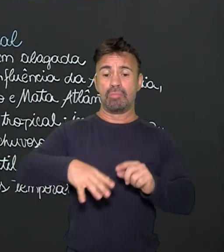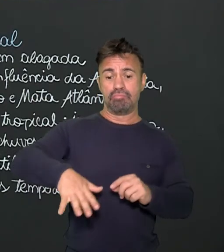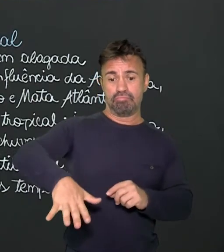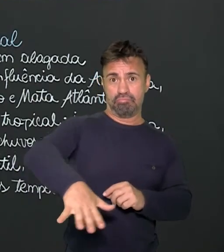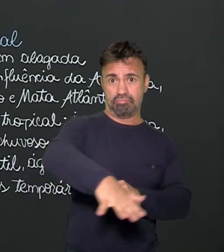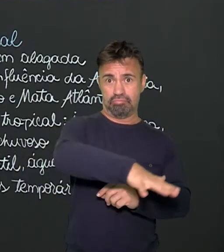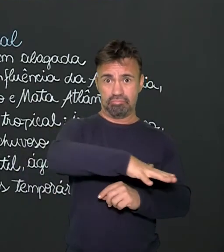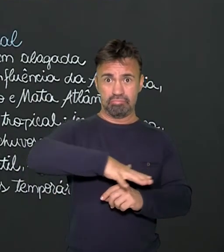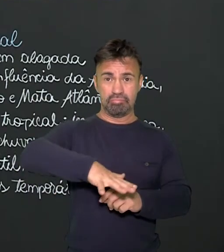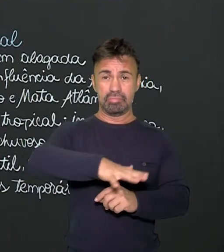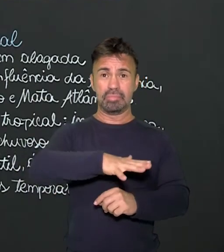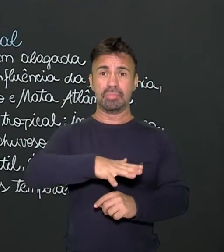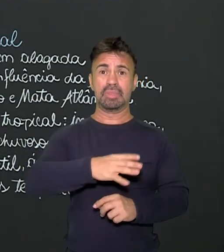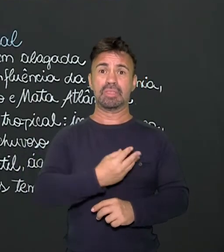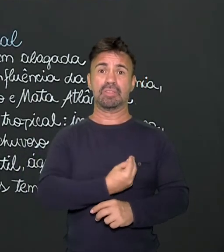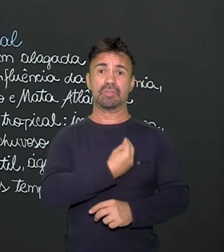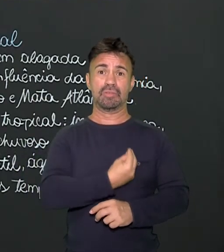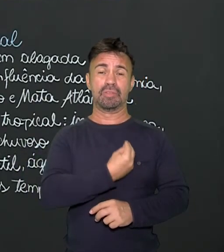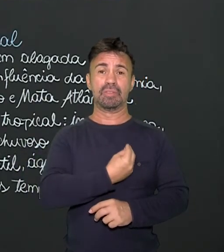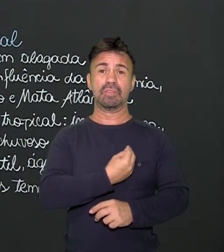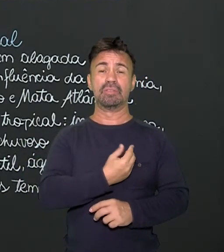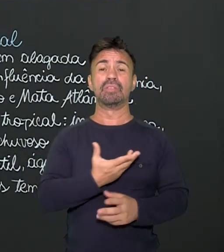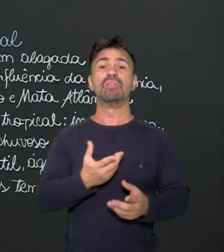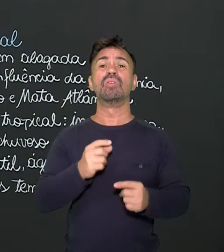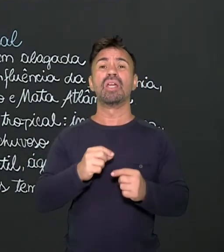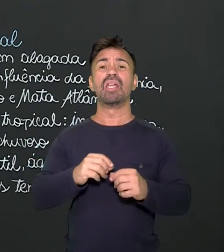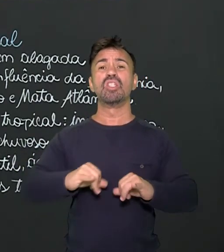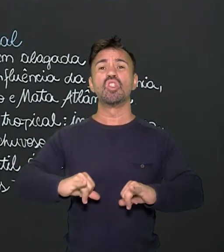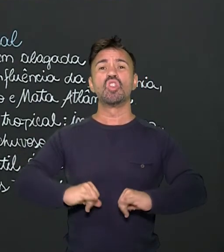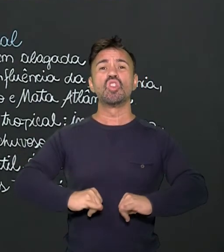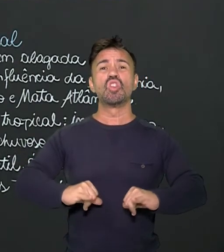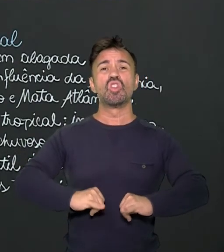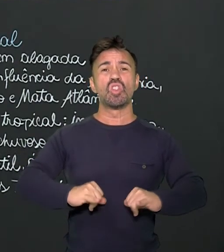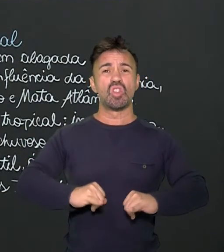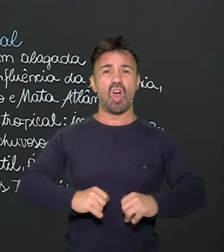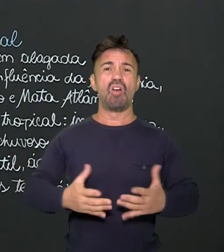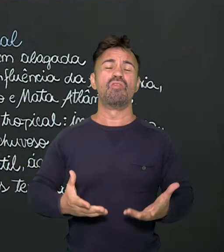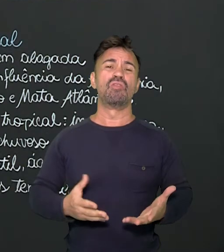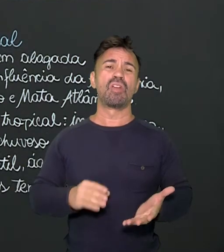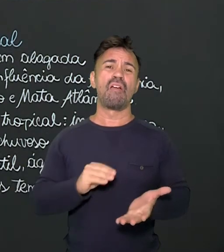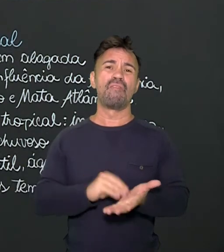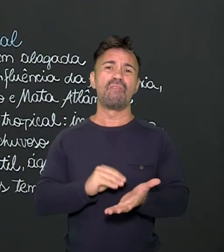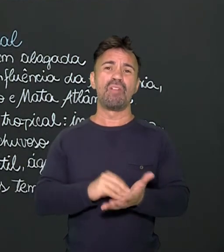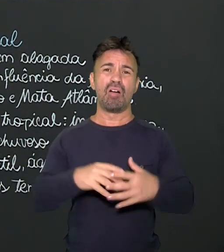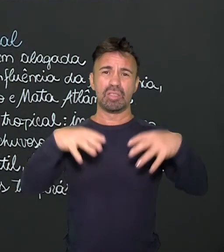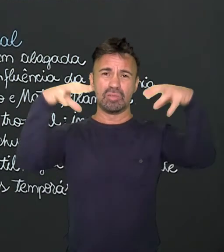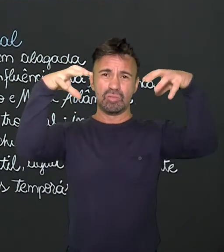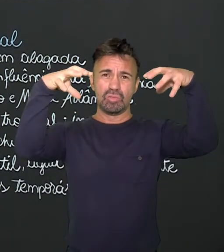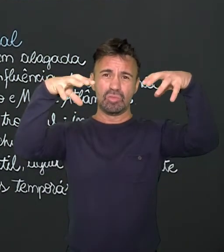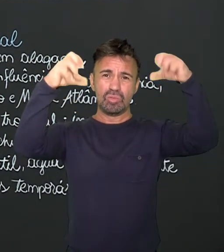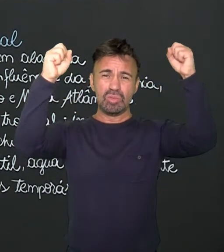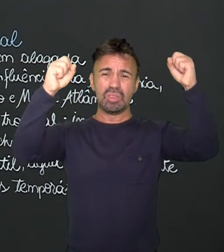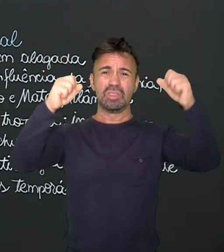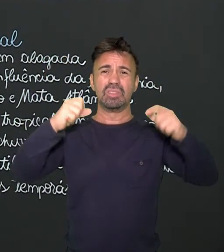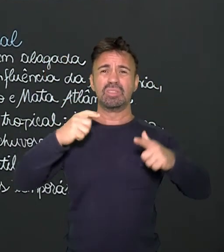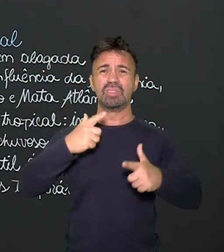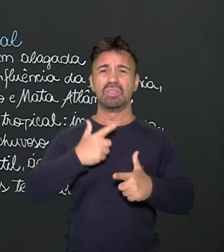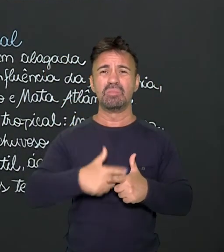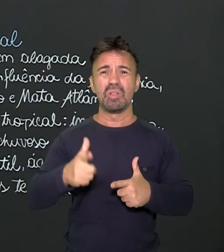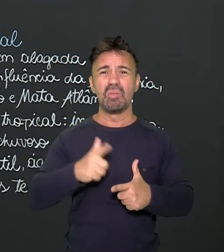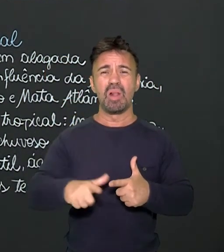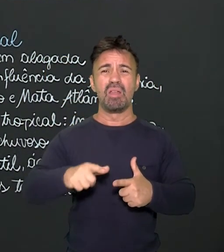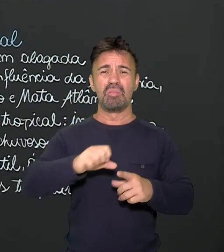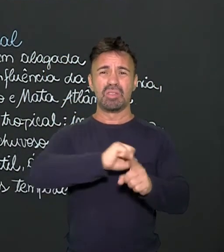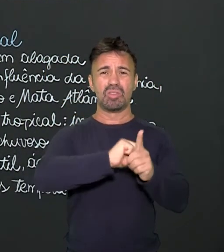no entorno da caatinga, o que vive de fato nesse ecossistema, sofre justamente com essas condições, então há uma crise social,